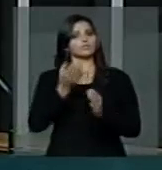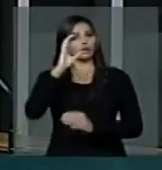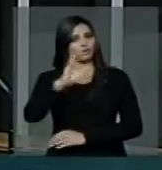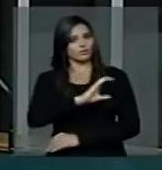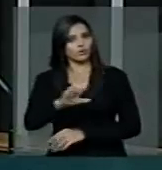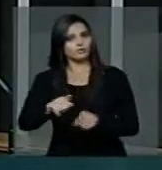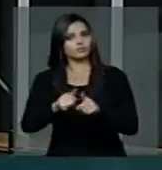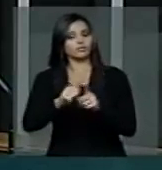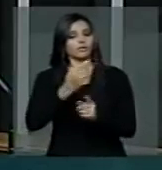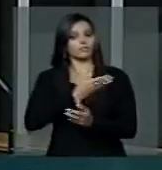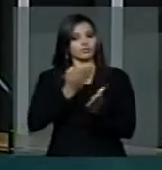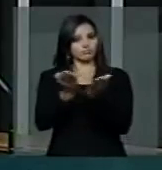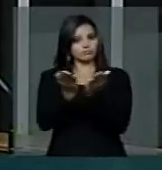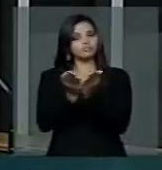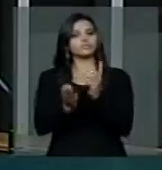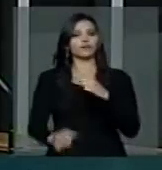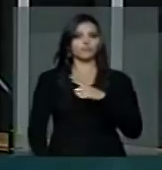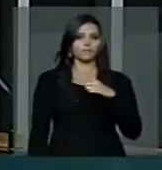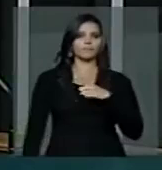evangélicos.